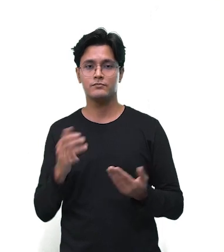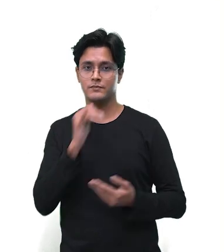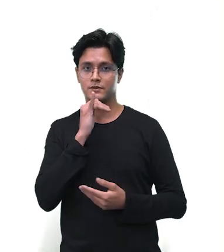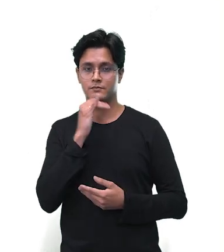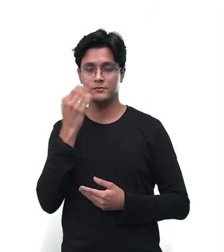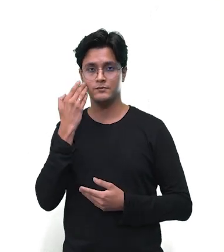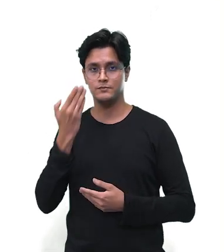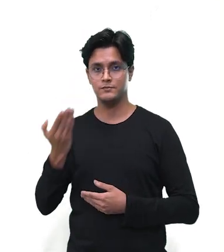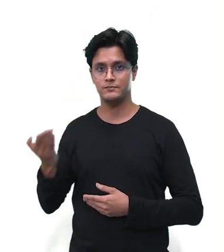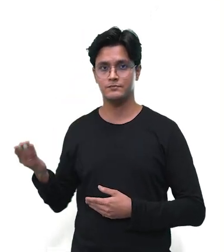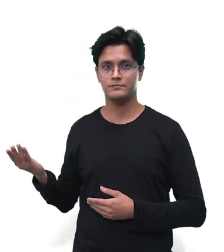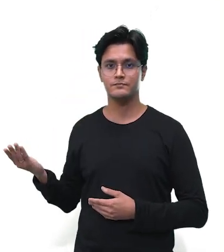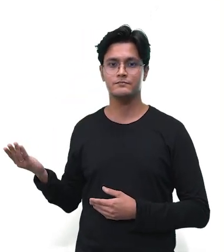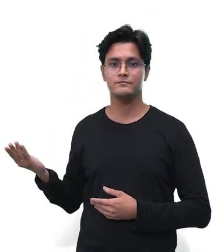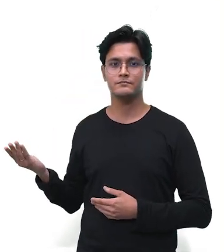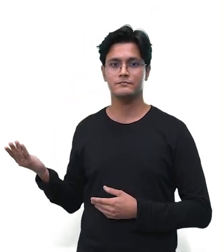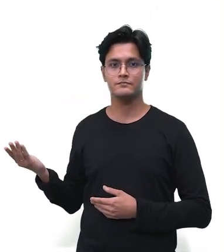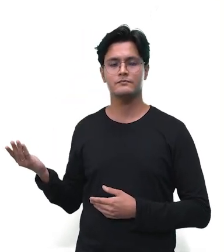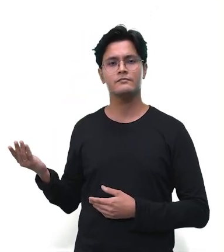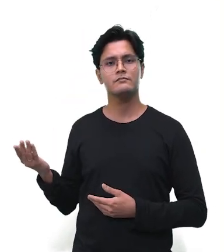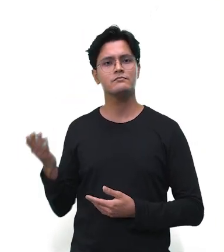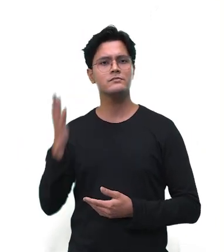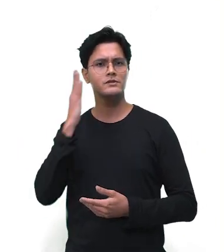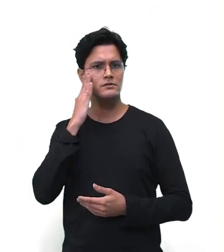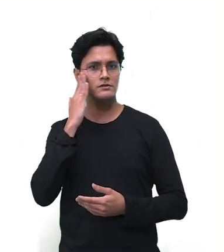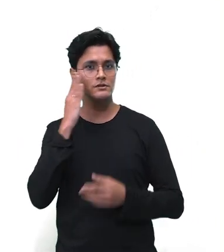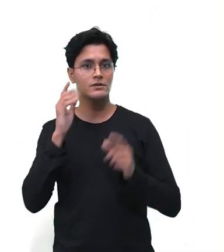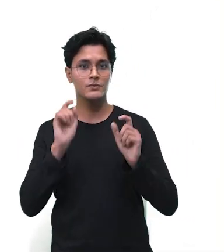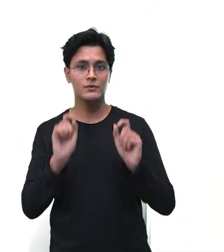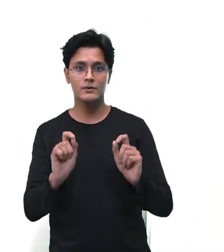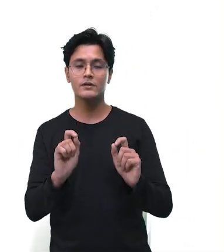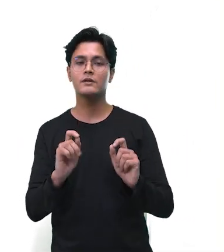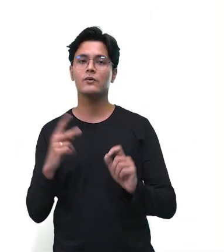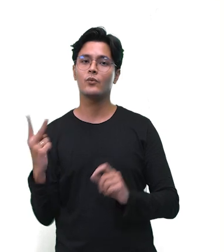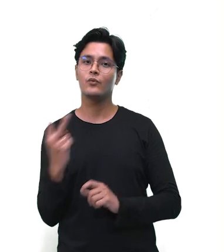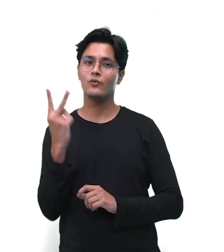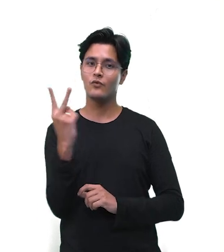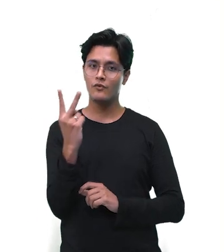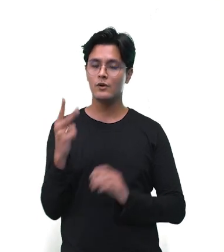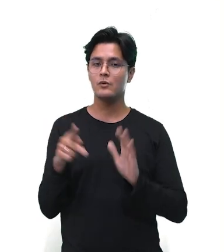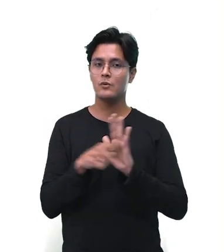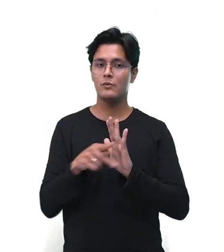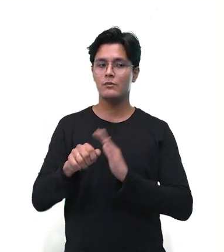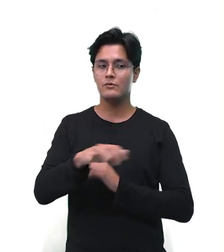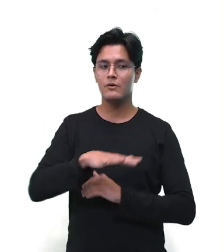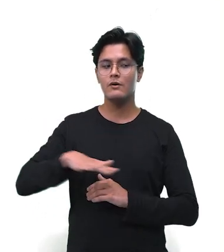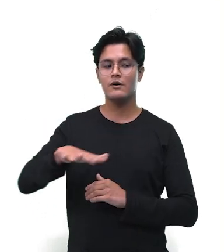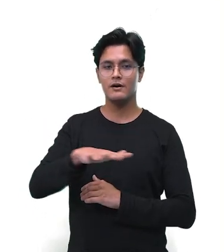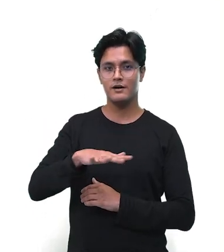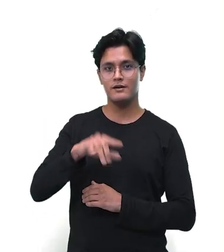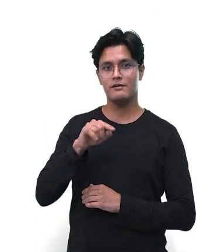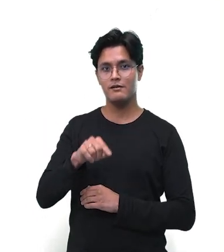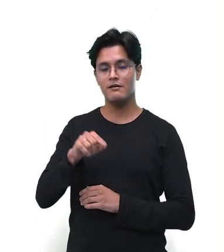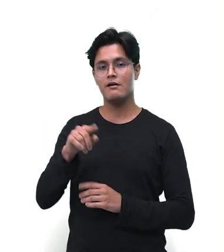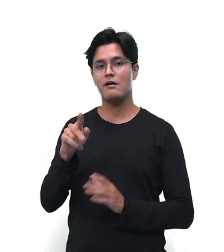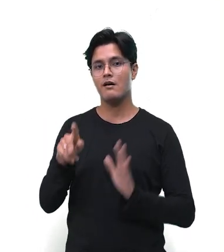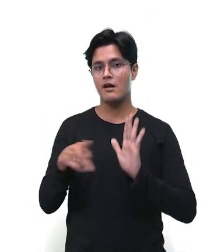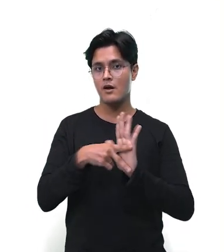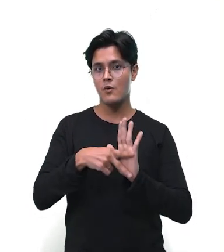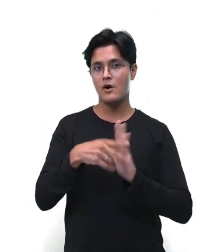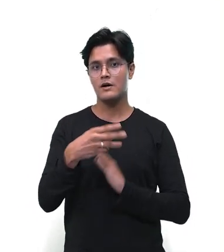tá? Mas eu sei que o valor da área é igual